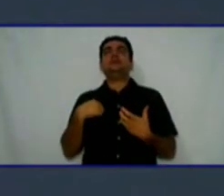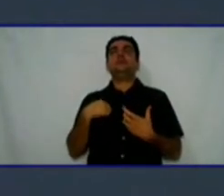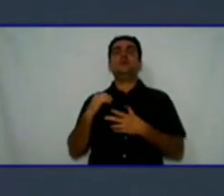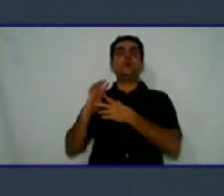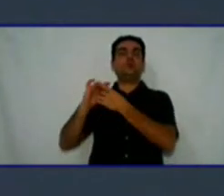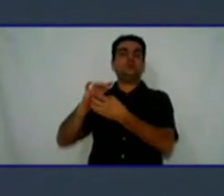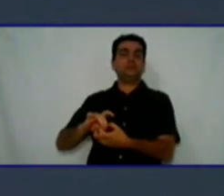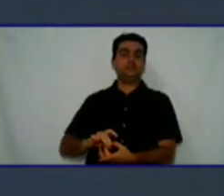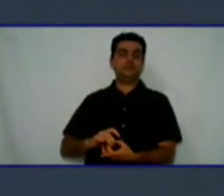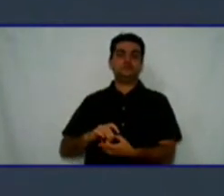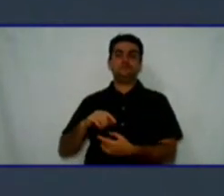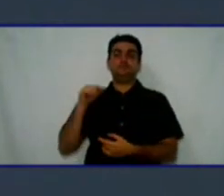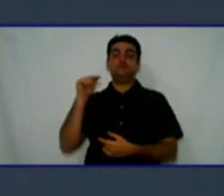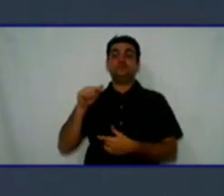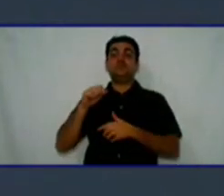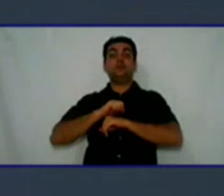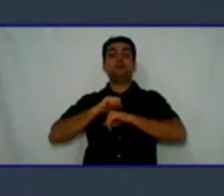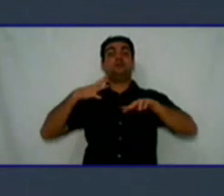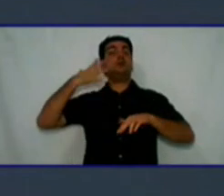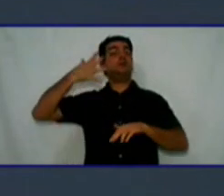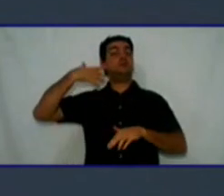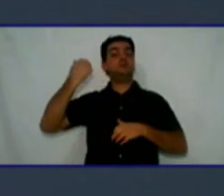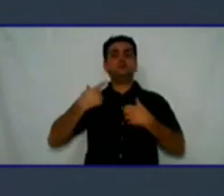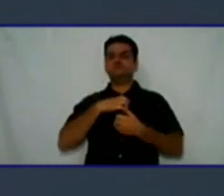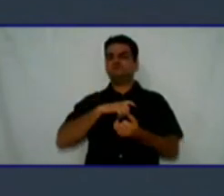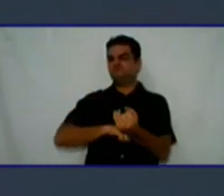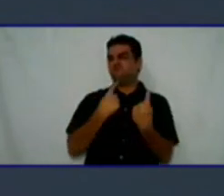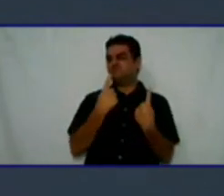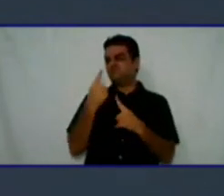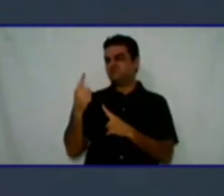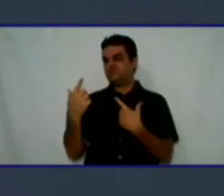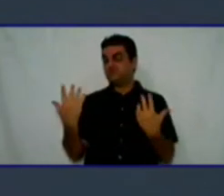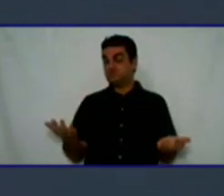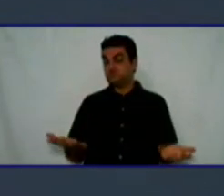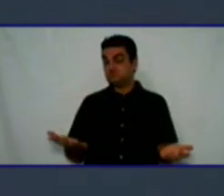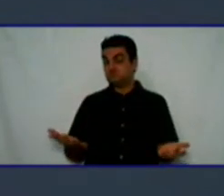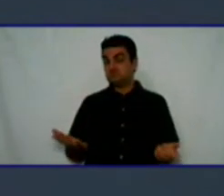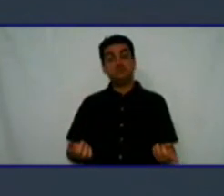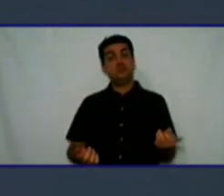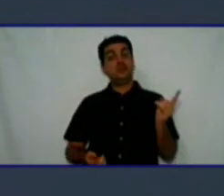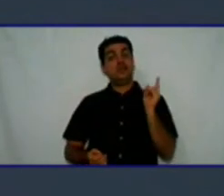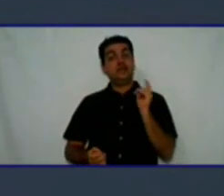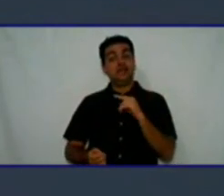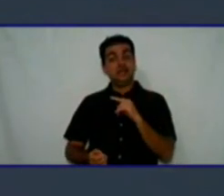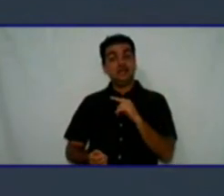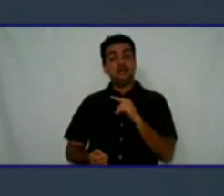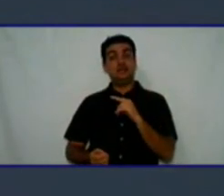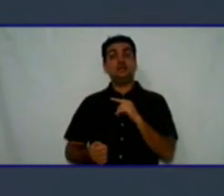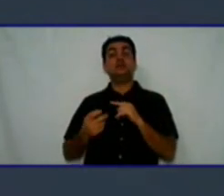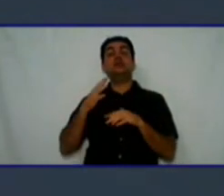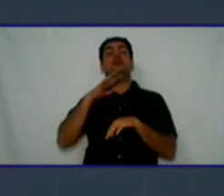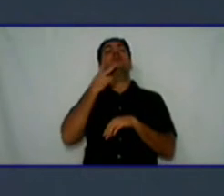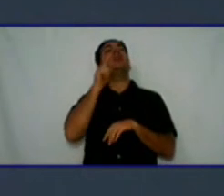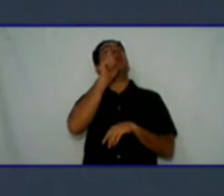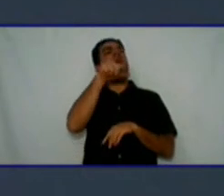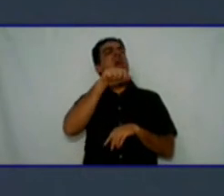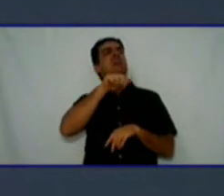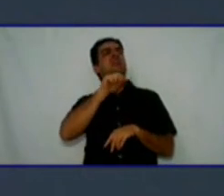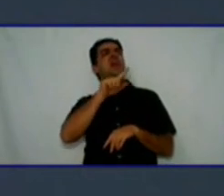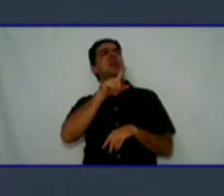que transmite um discurso de ódio. A pôr alguém a pecha de nazista